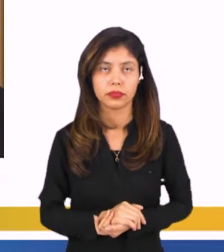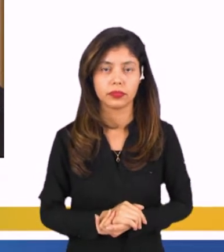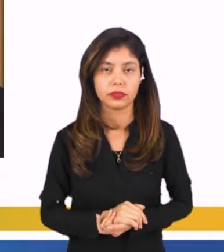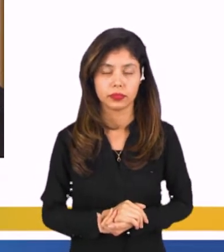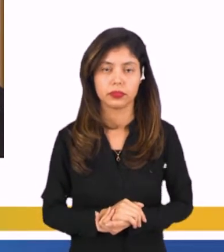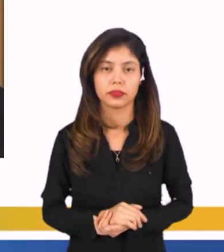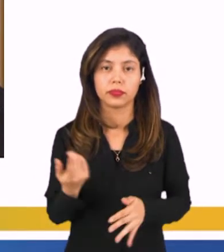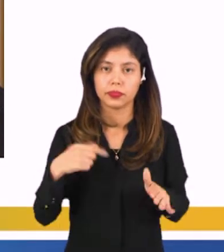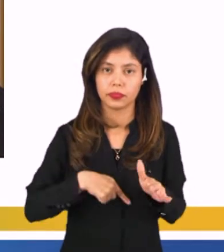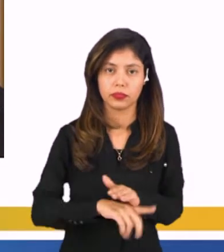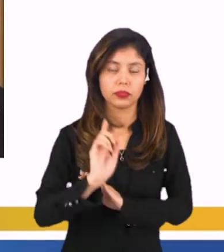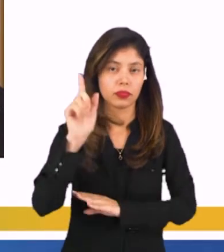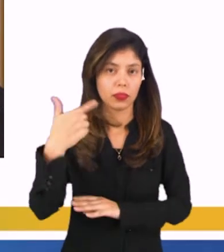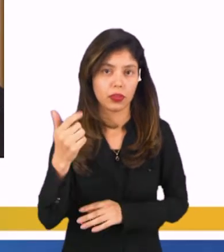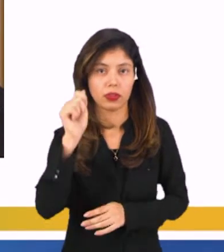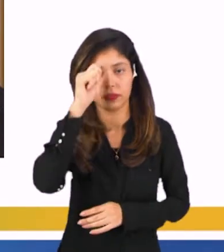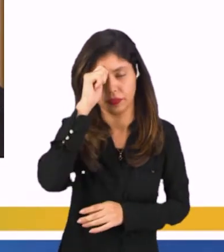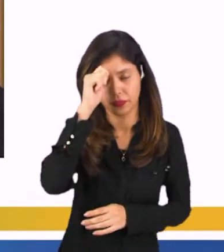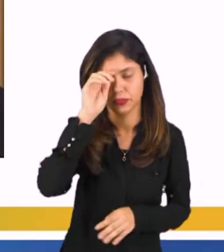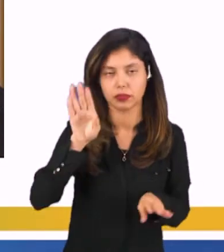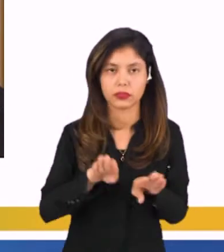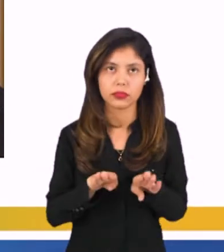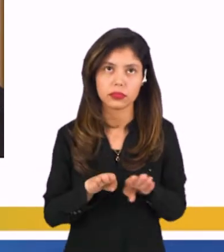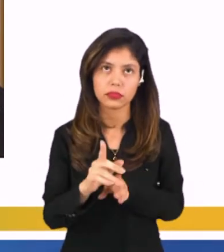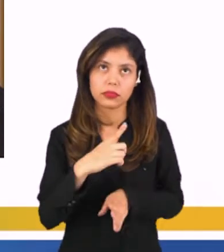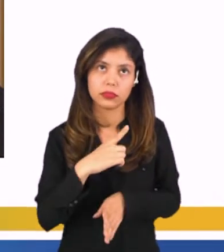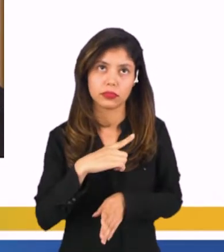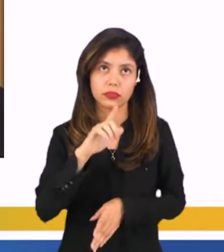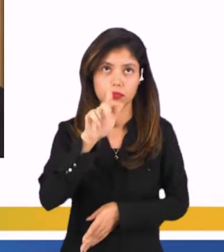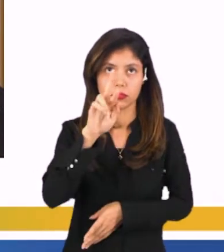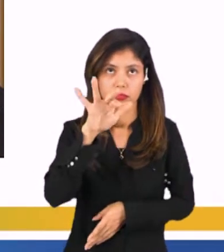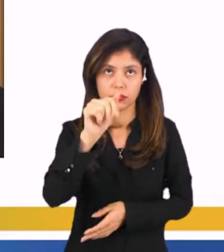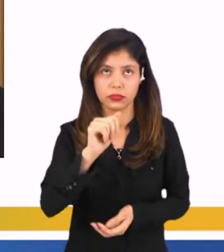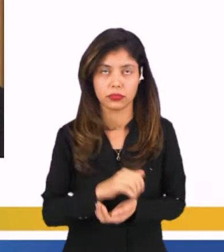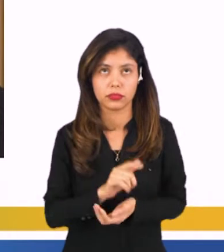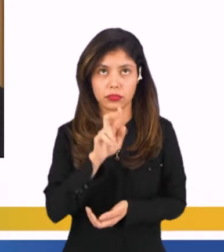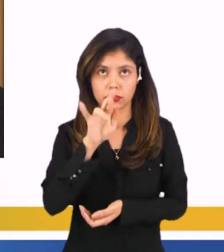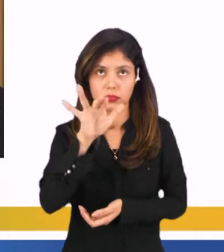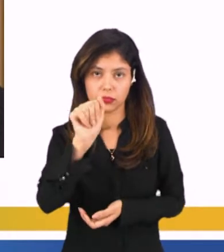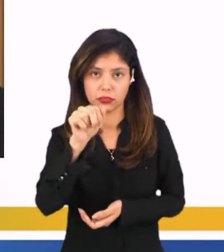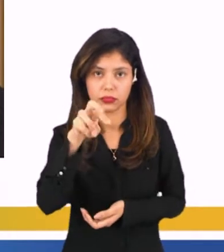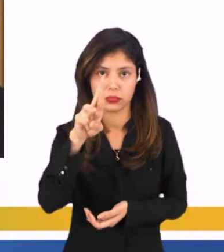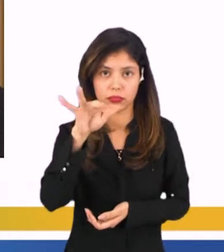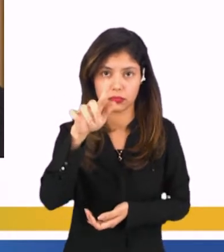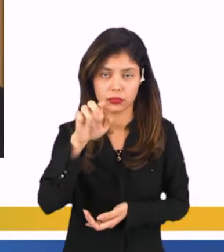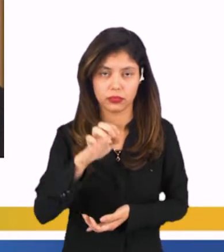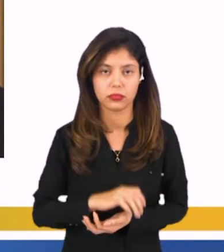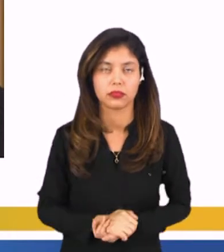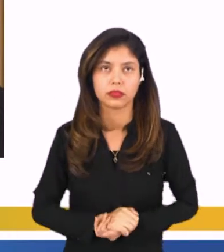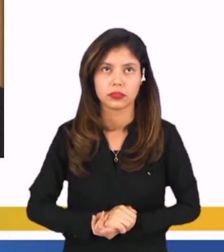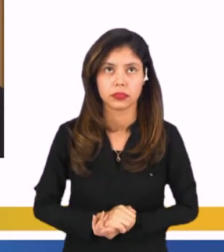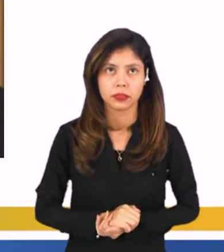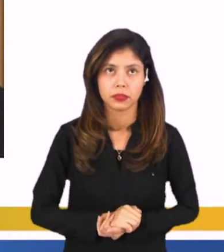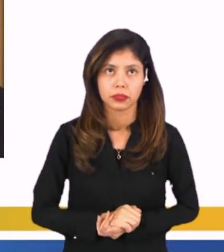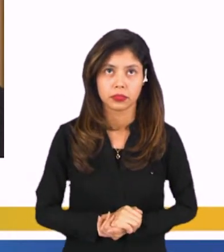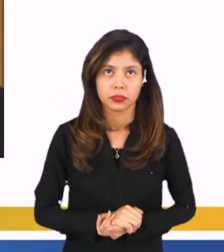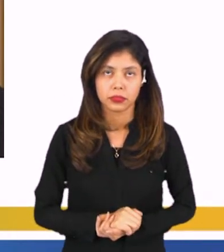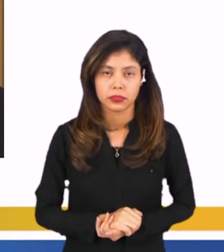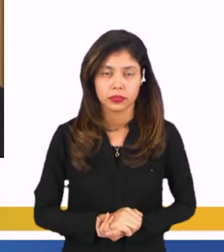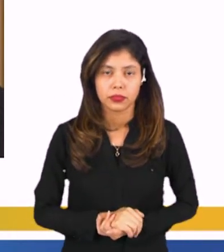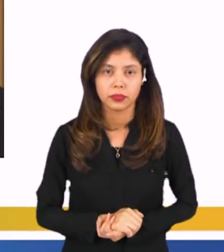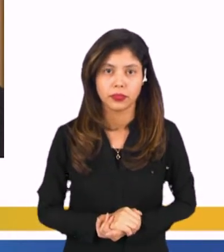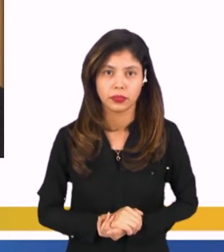Entonces, dentro de los autores latinos tenemos Gabriel García Márquez, el padre del